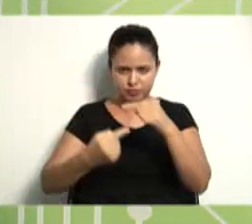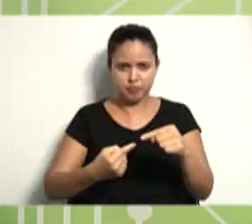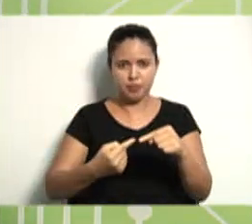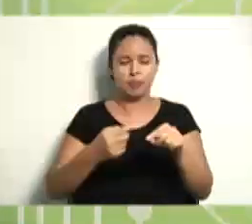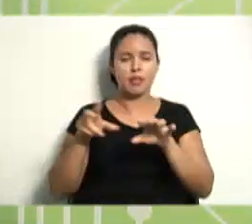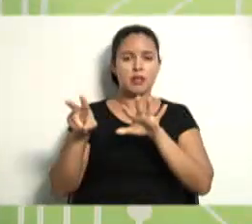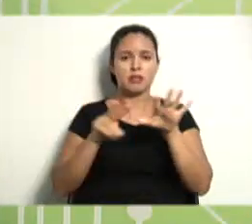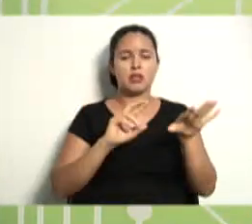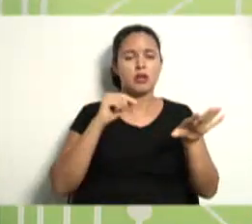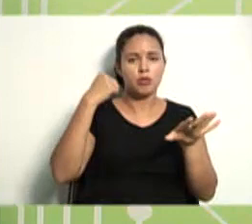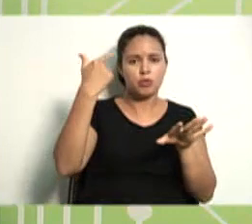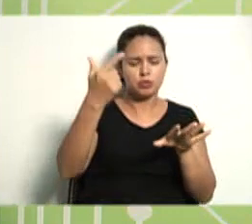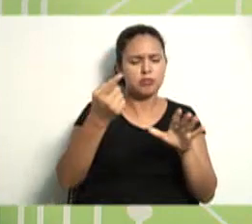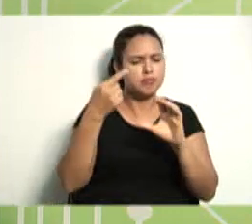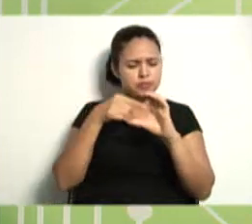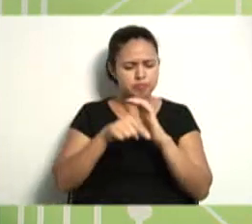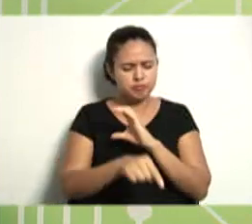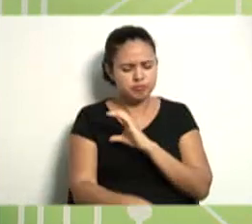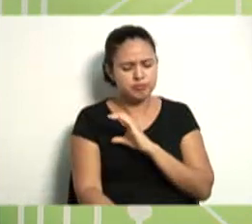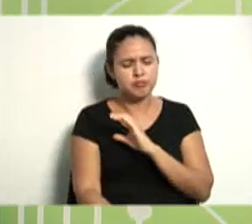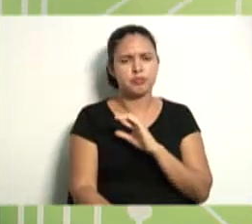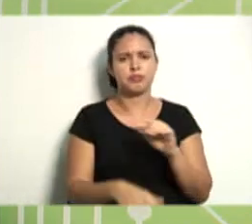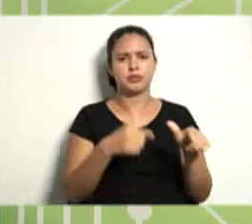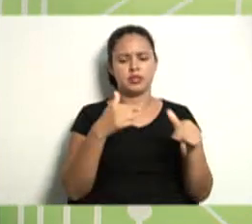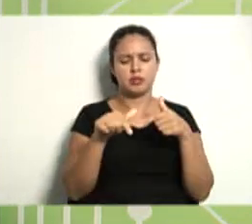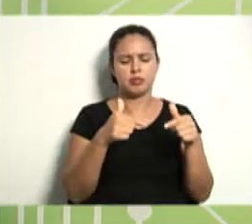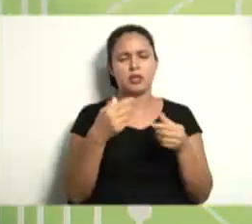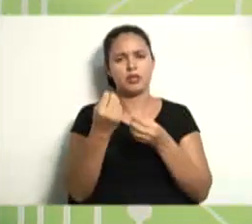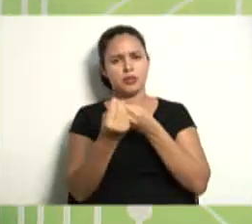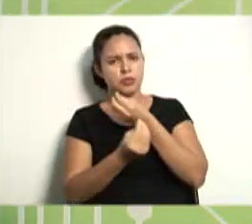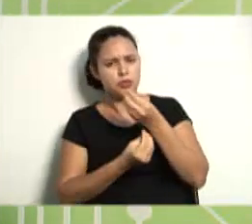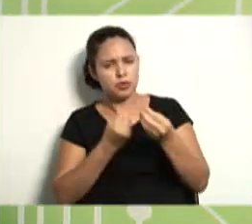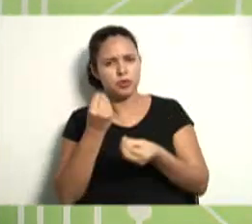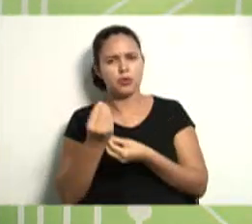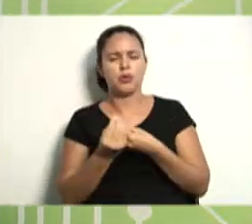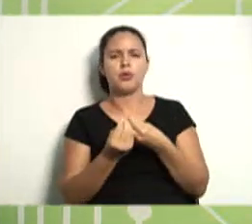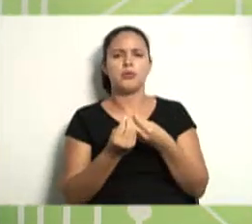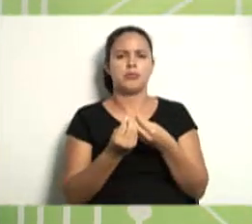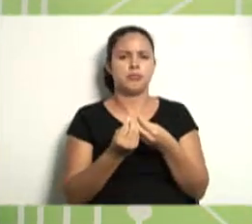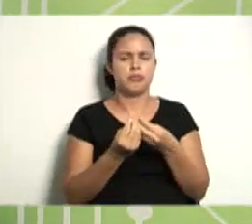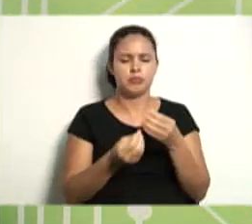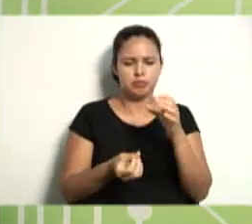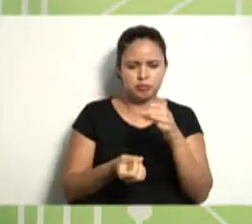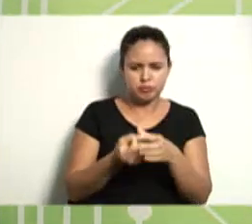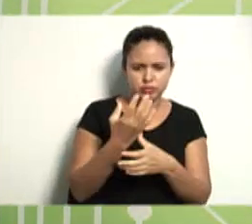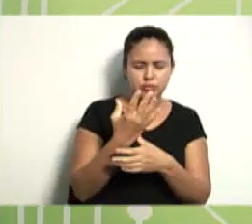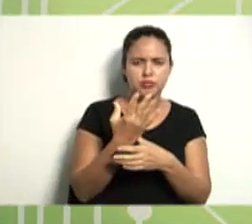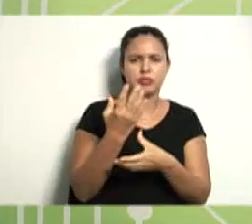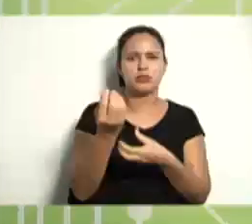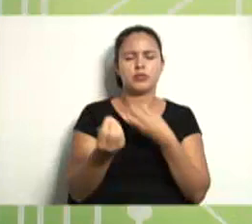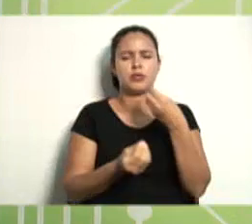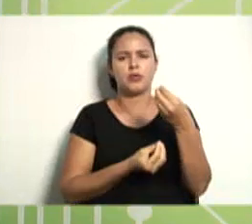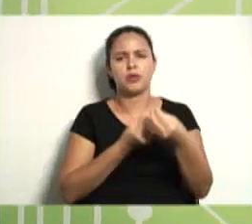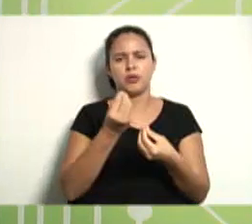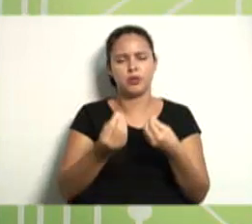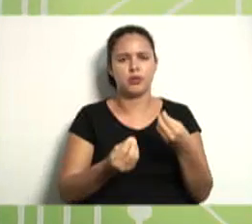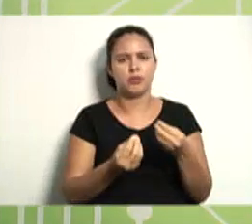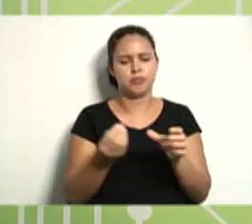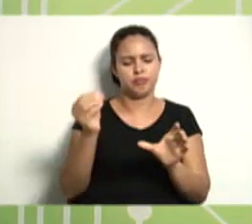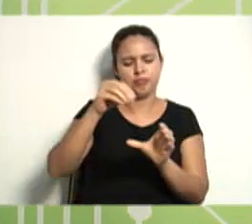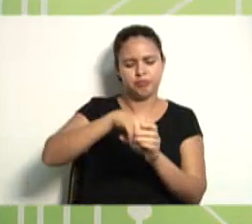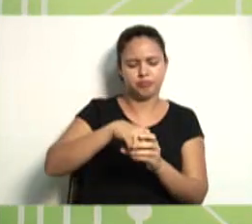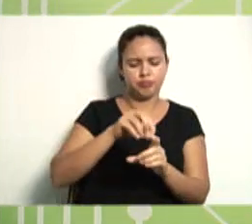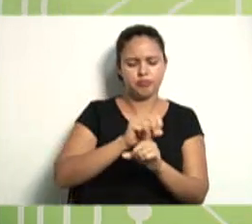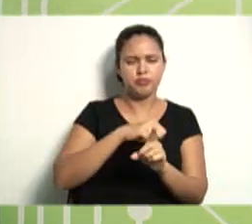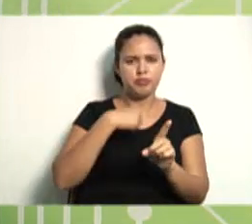próxima aula. Os momentos, os modos de produzir que nós desenvolvemos na